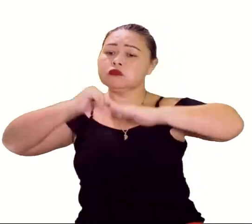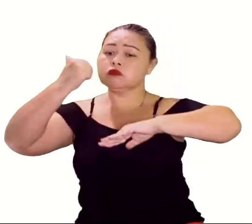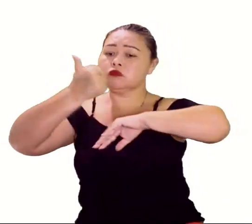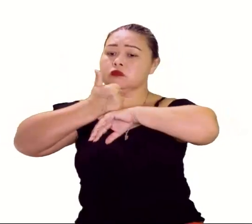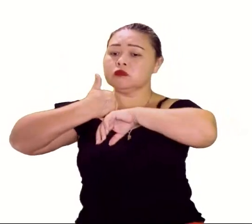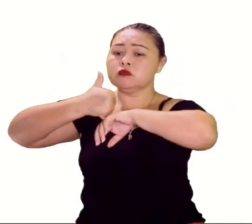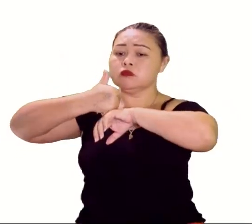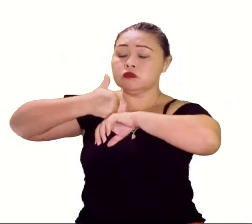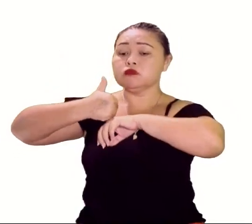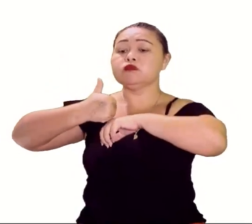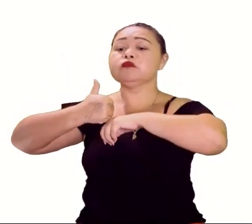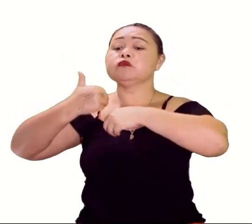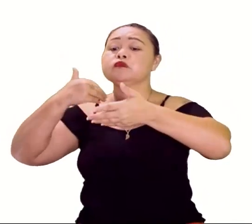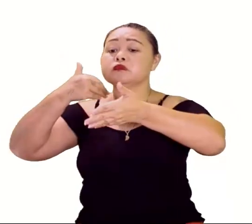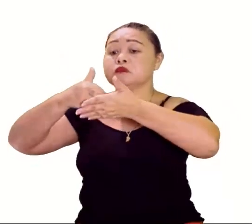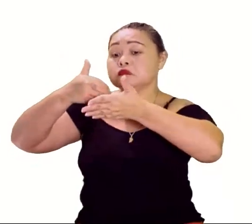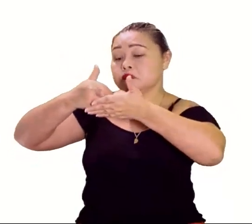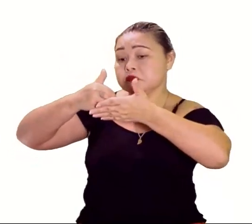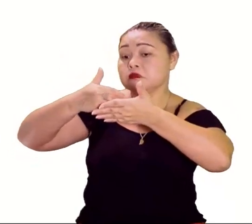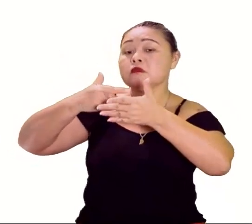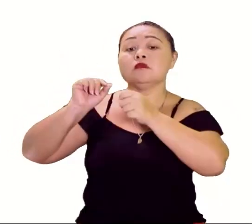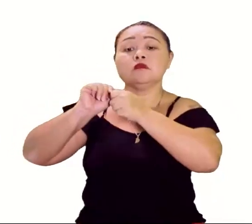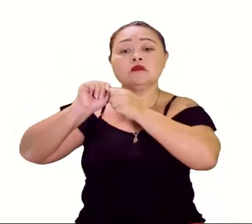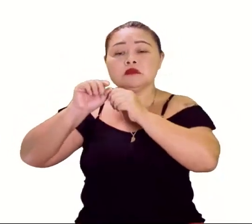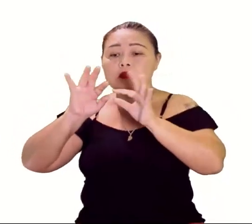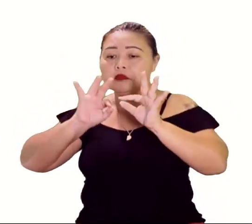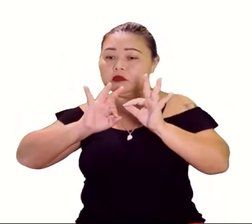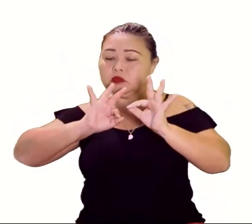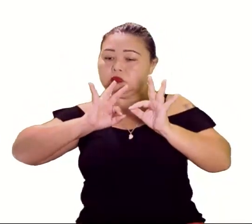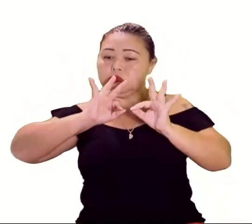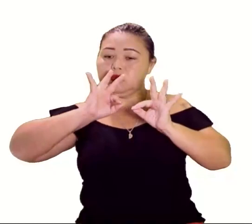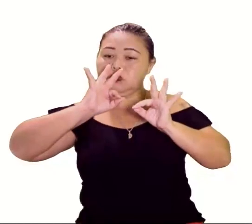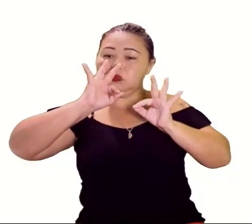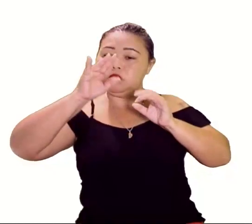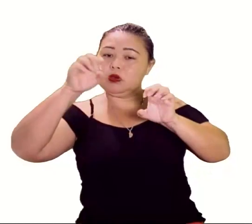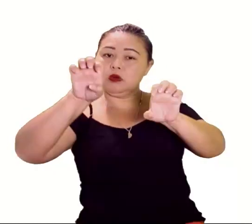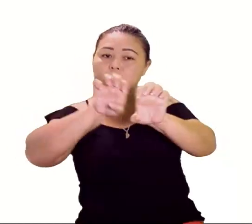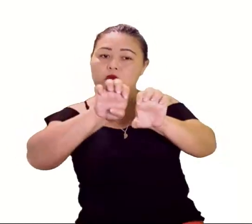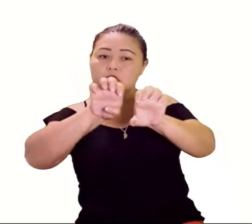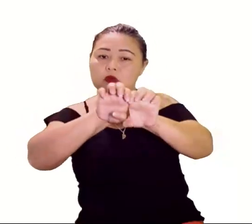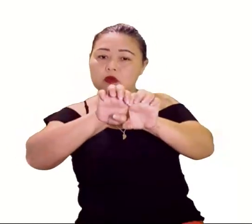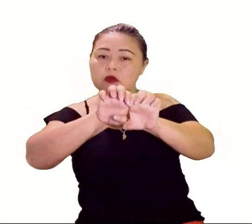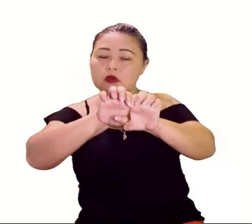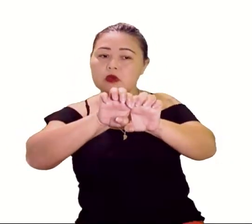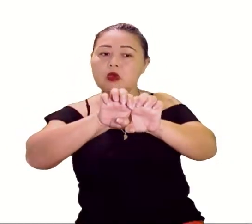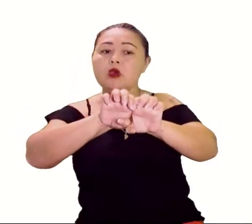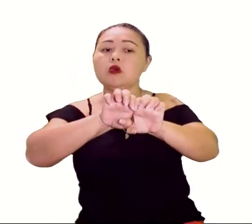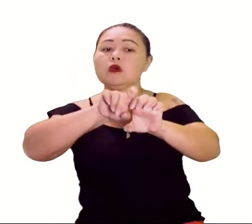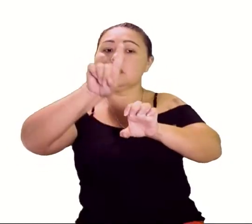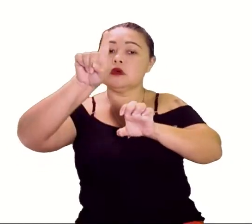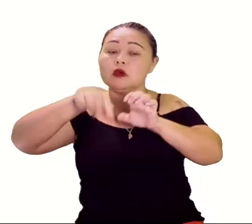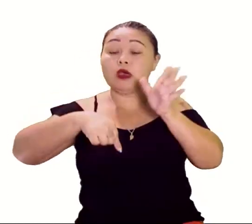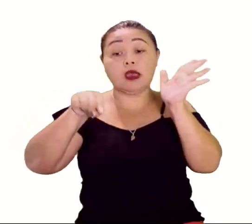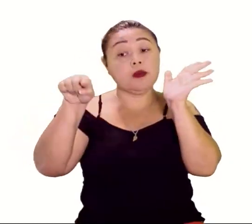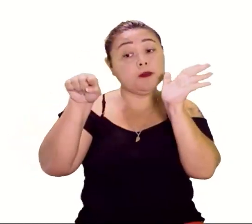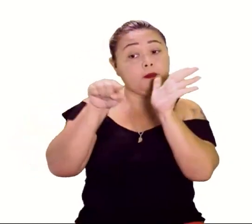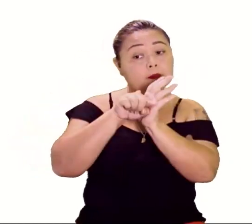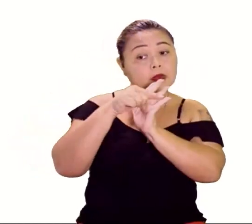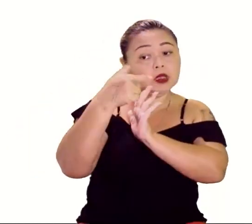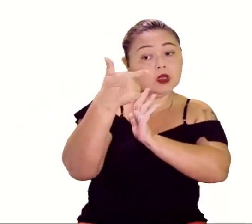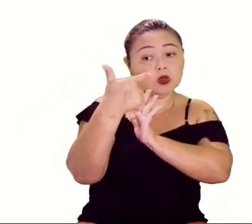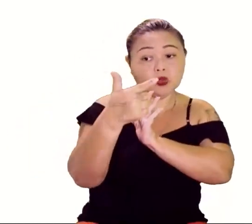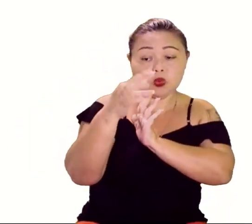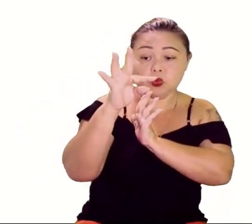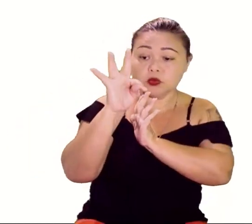partida de futebol, teve sua trajetória descrita pela equação menos 2t ao quadrado